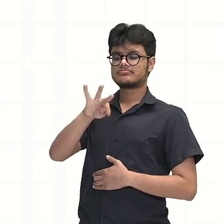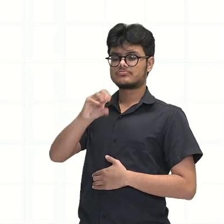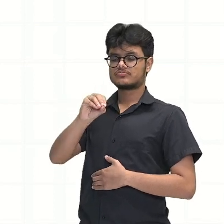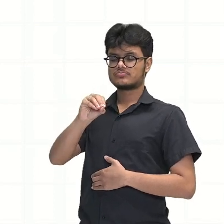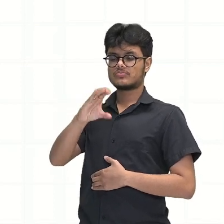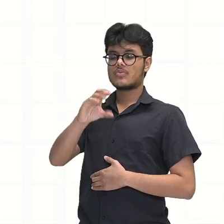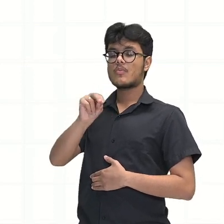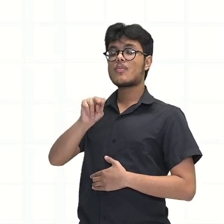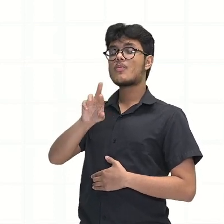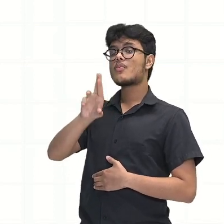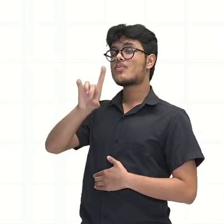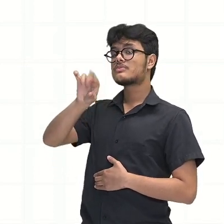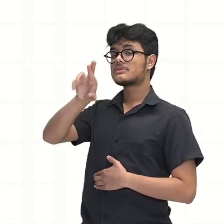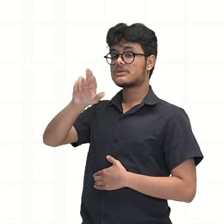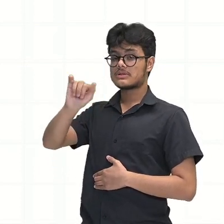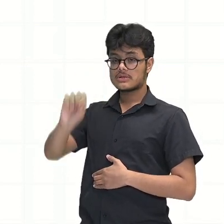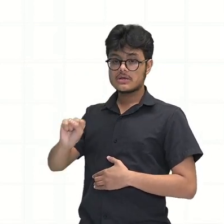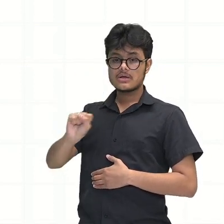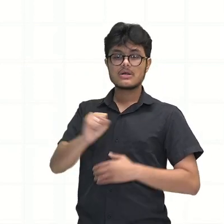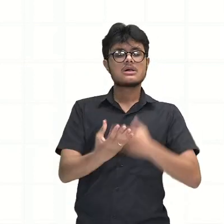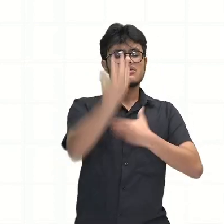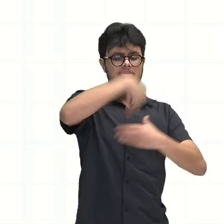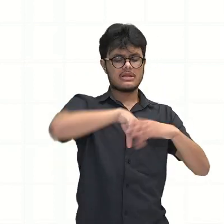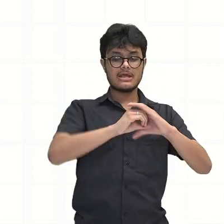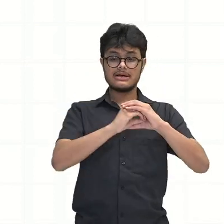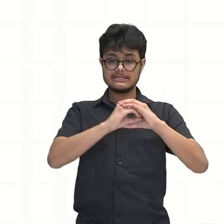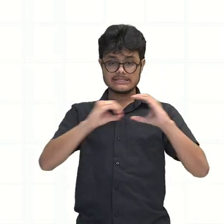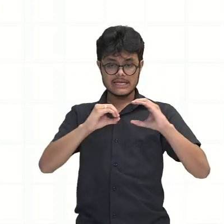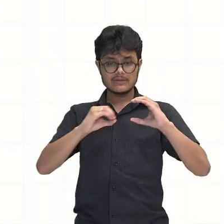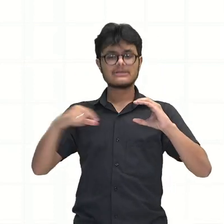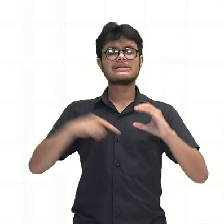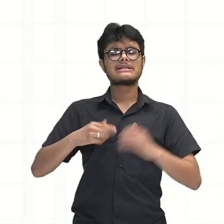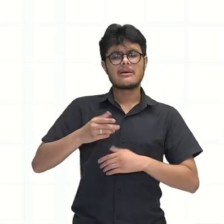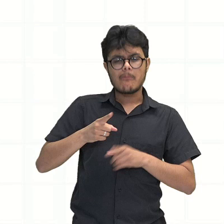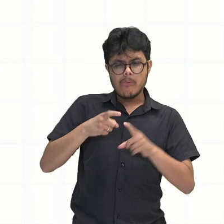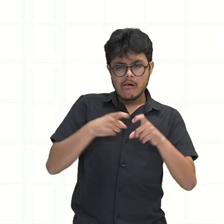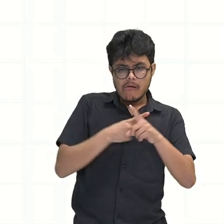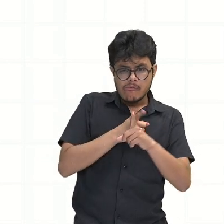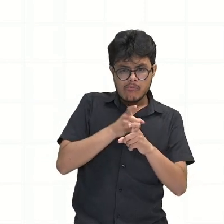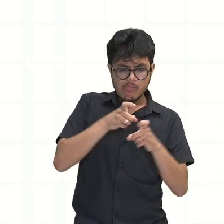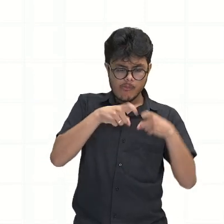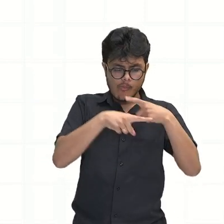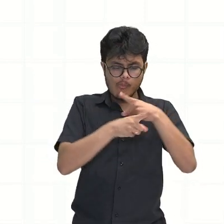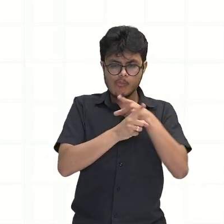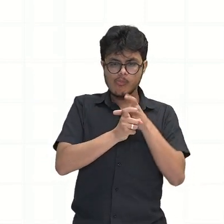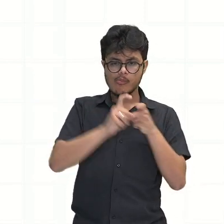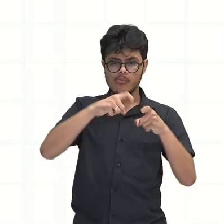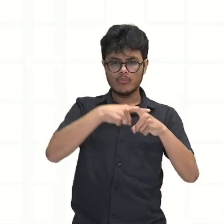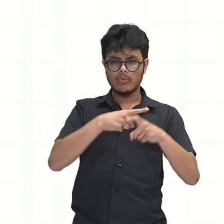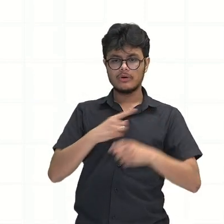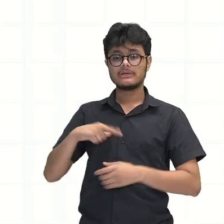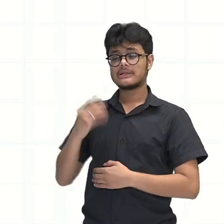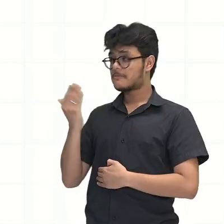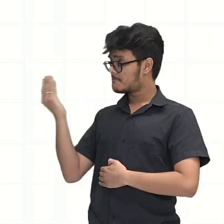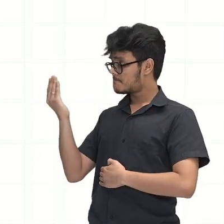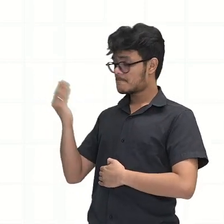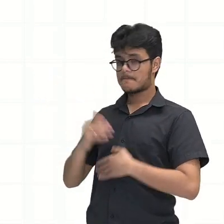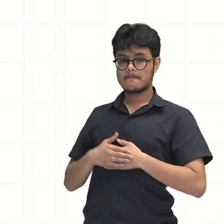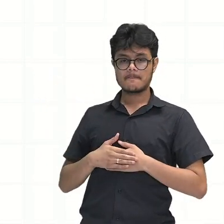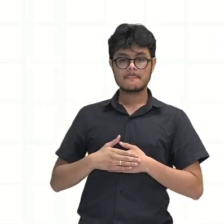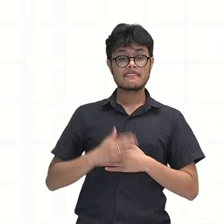dentro das nossas células, de cada uma delas, nós temos uma organela chamada mitocôndria, e é